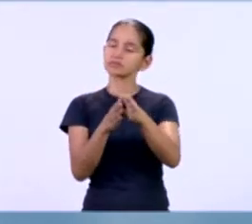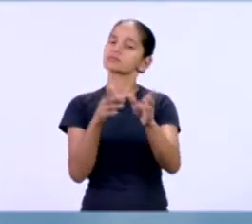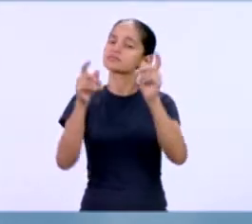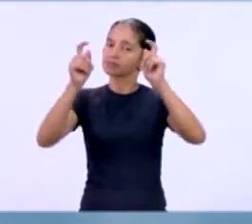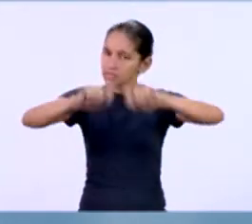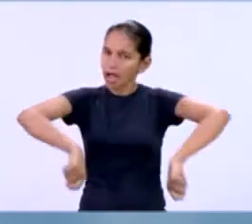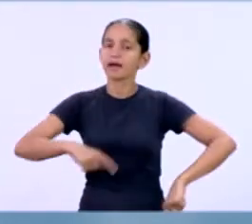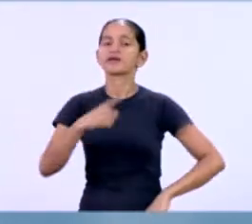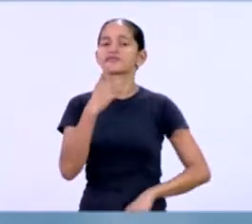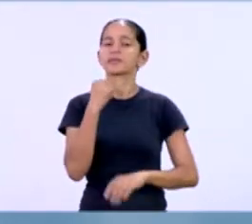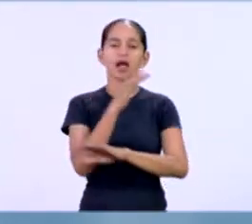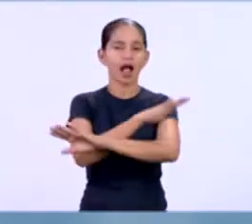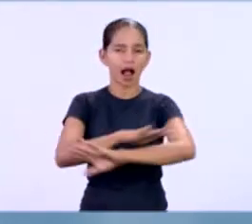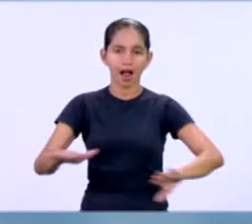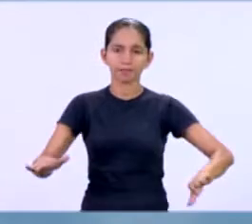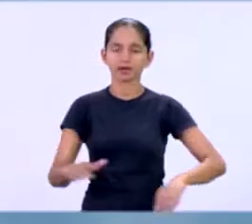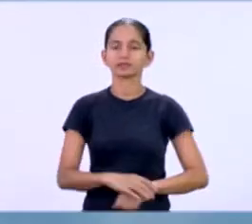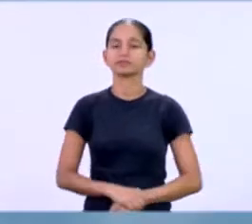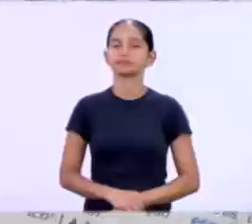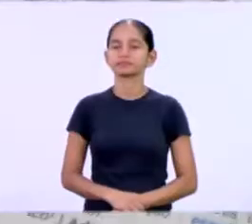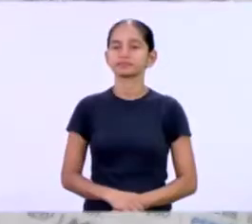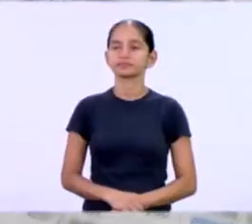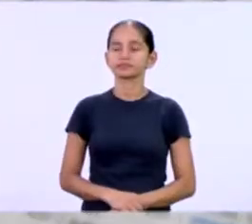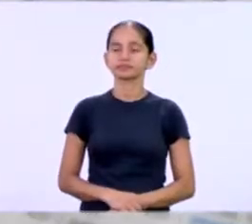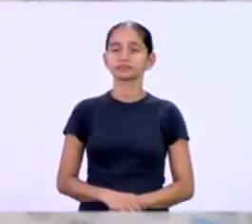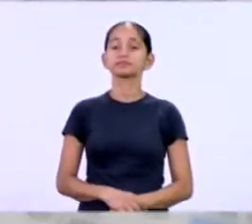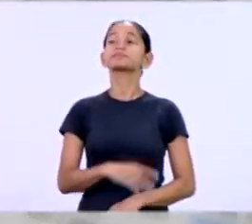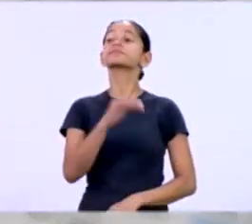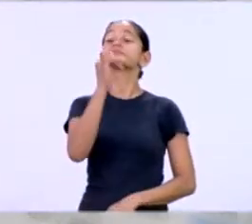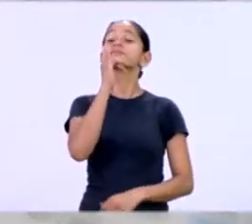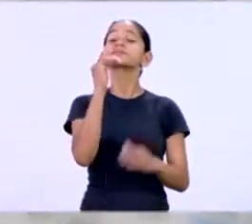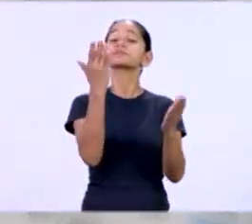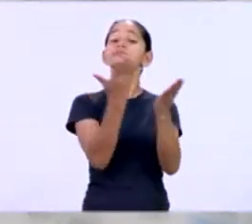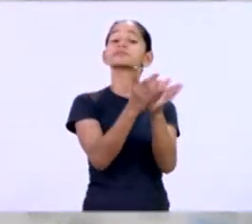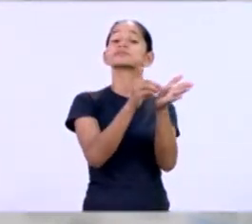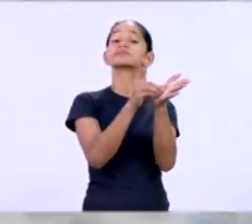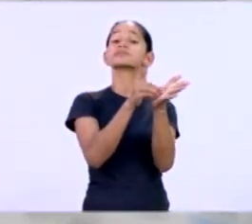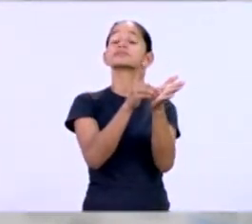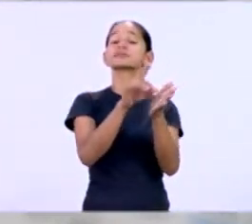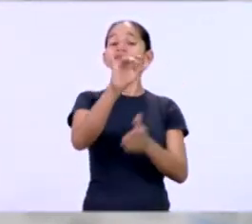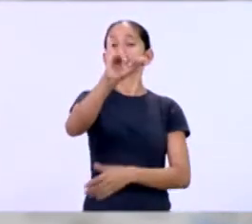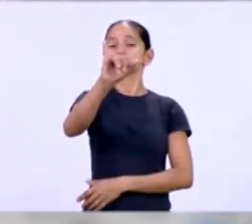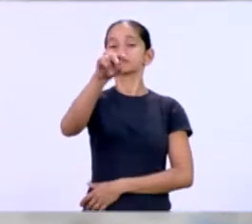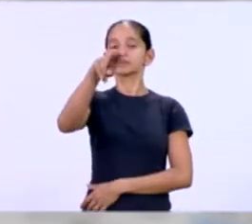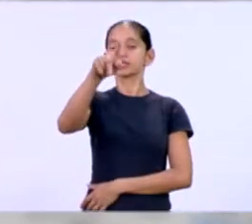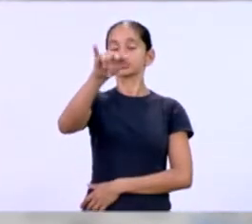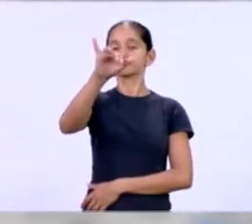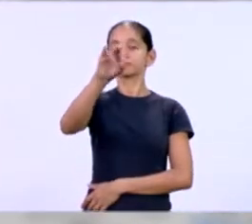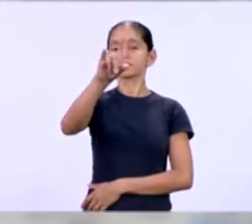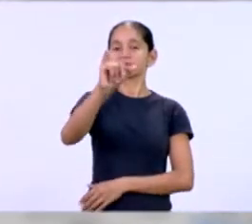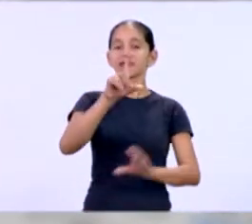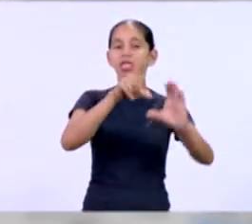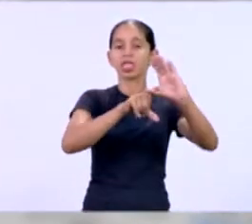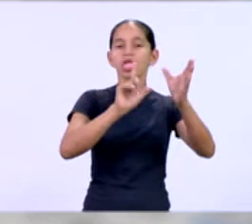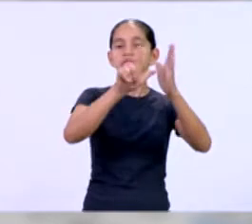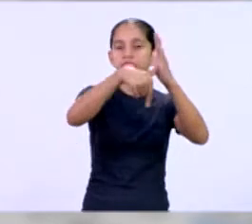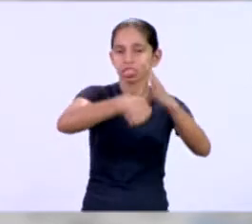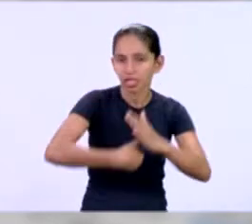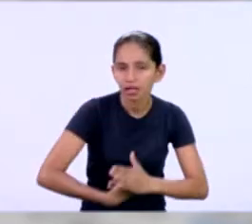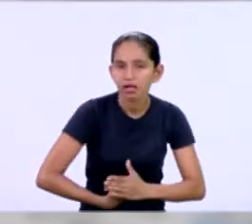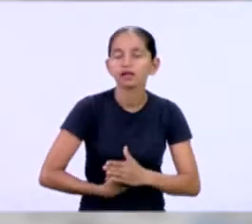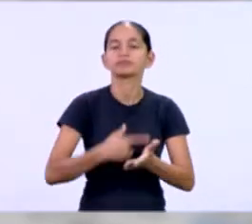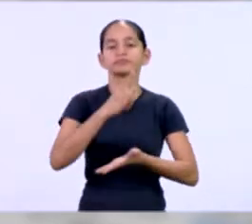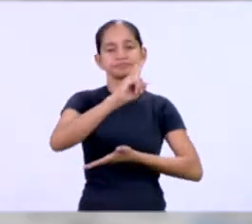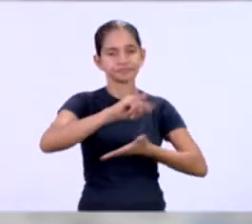sim sair do vermelho. Acompanhe. O dicionário define inadimplência como o descumprimento de um